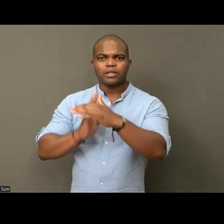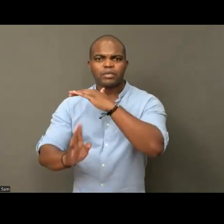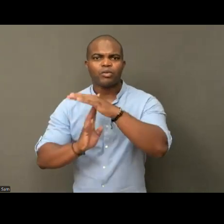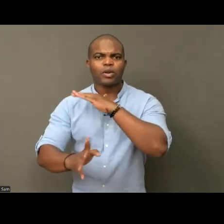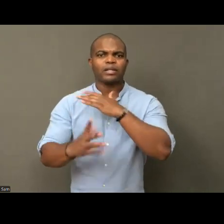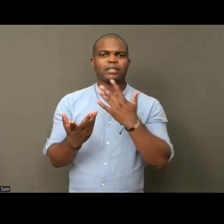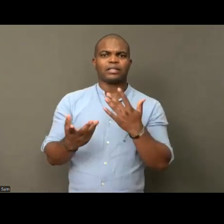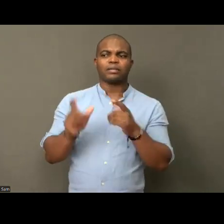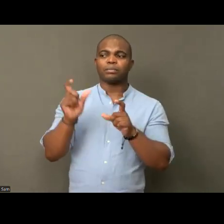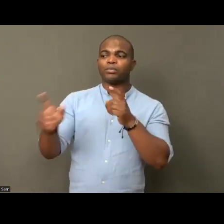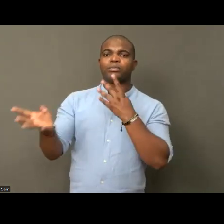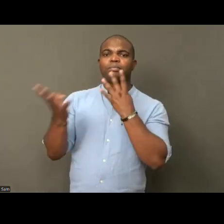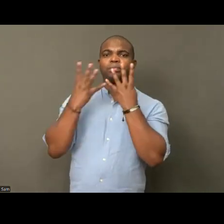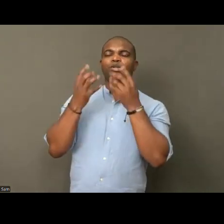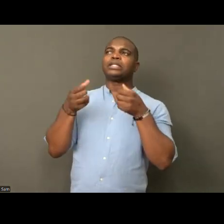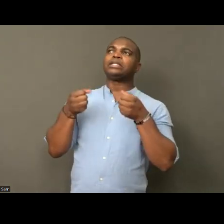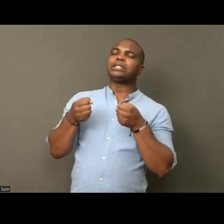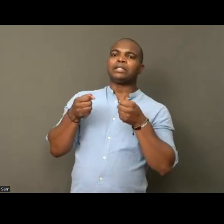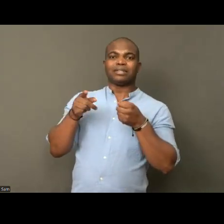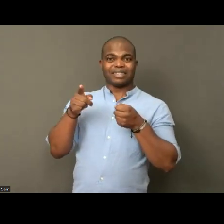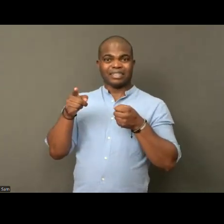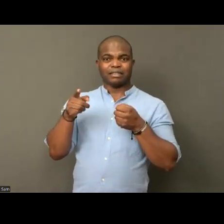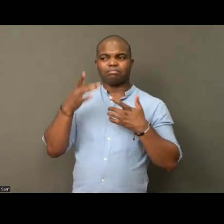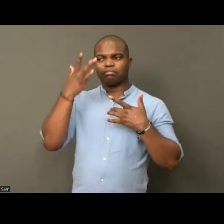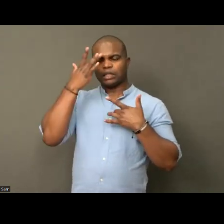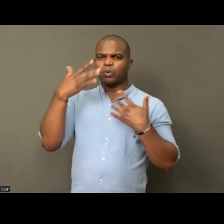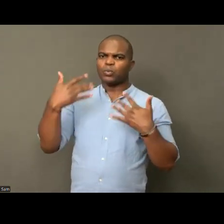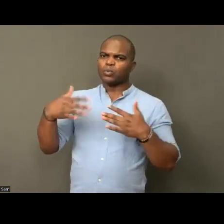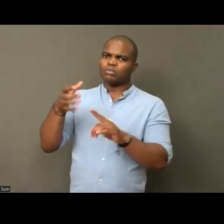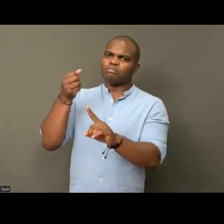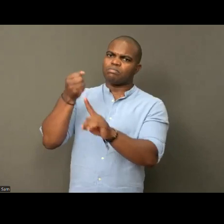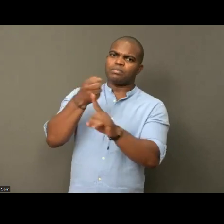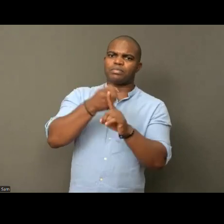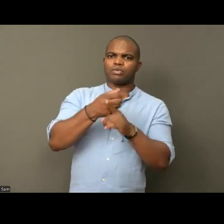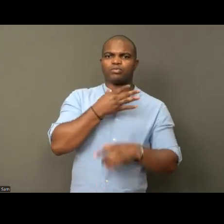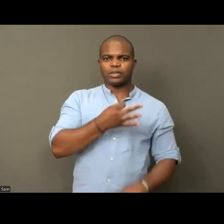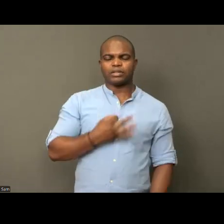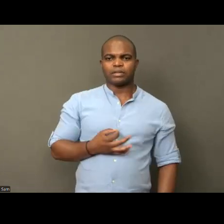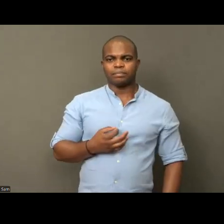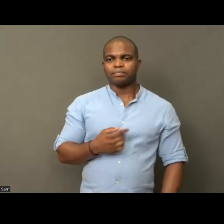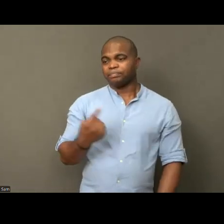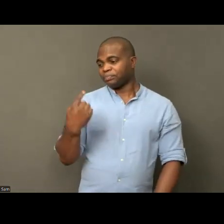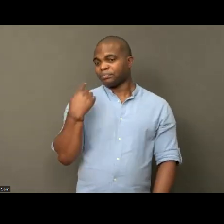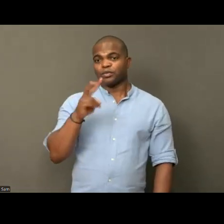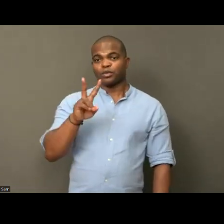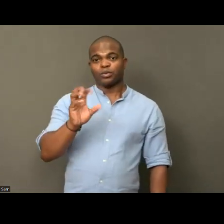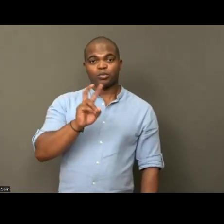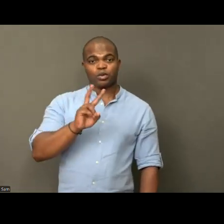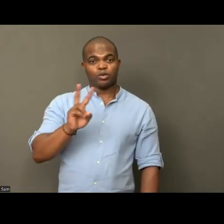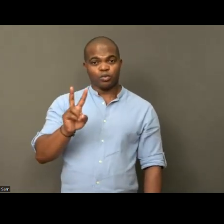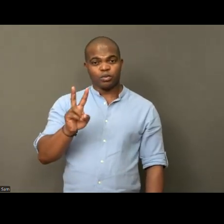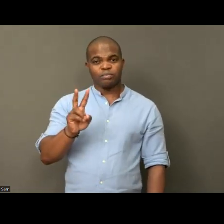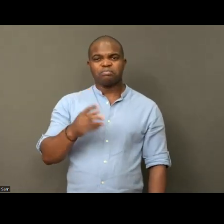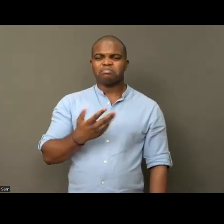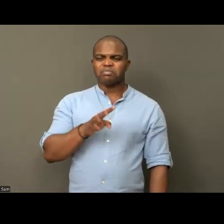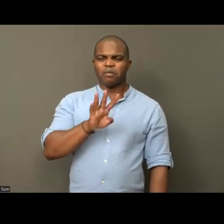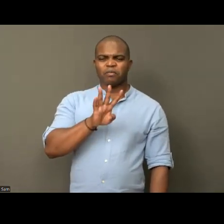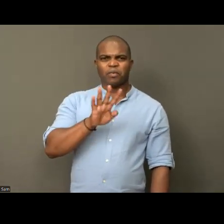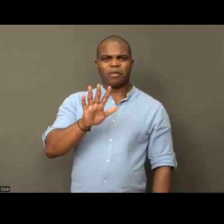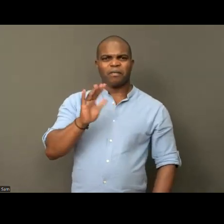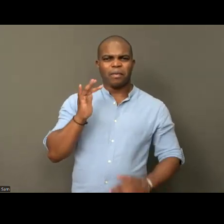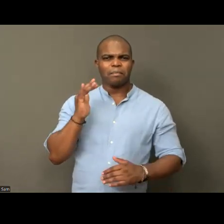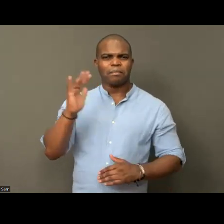de crianças com menos de 15 anos corriam o risco de infecções intestinais na